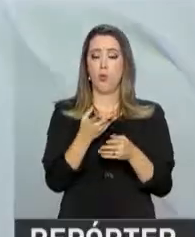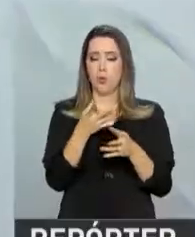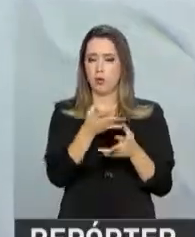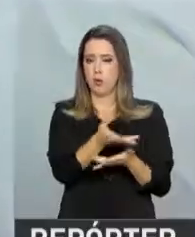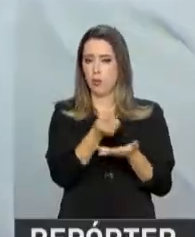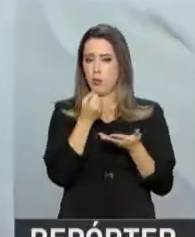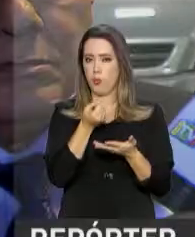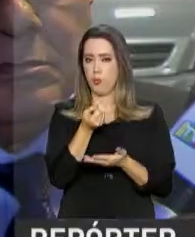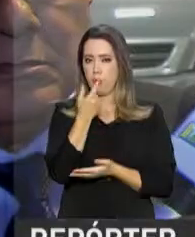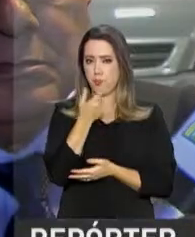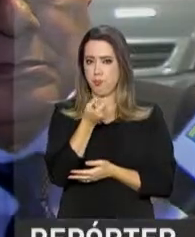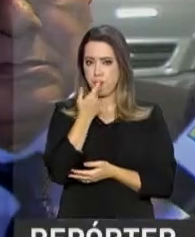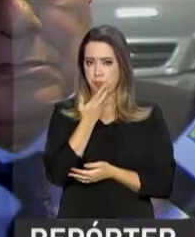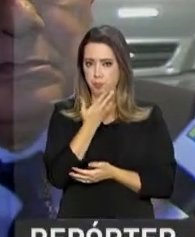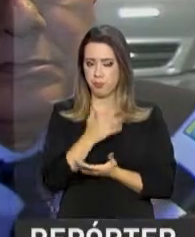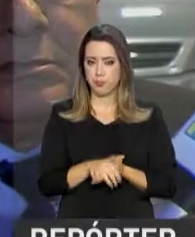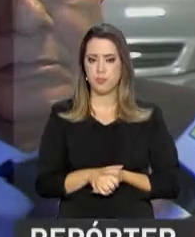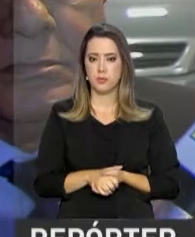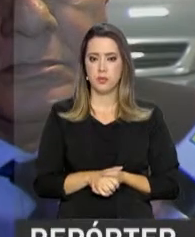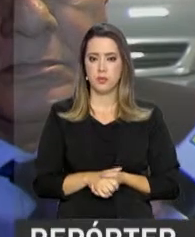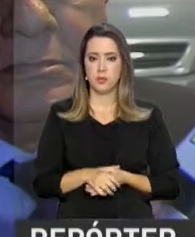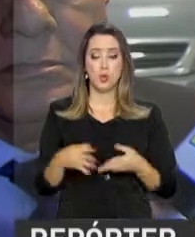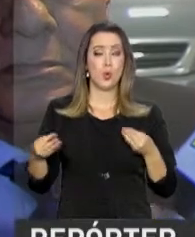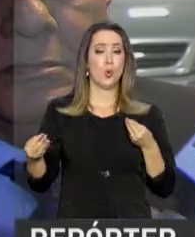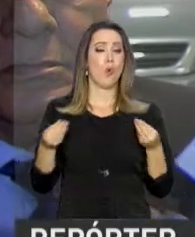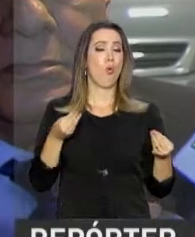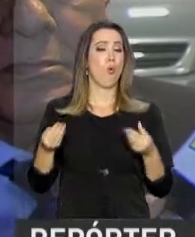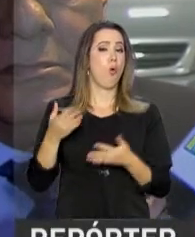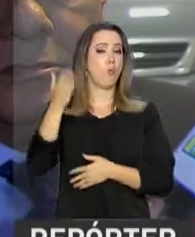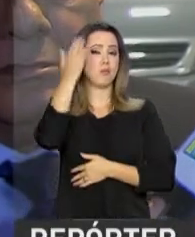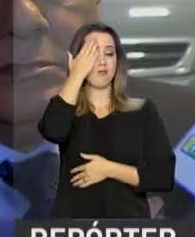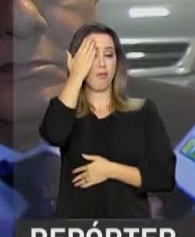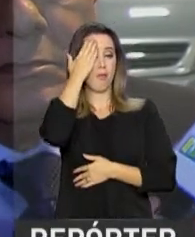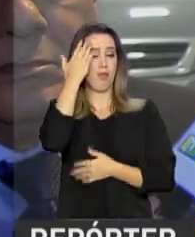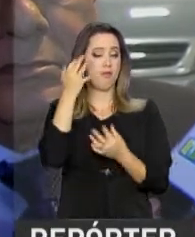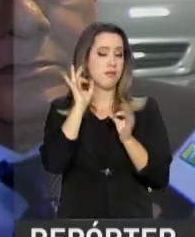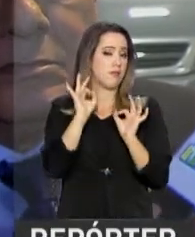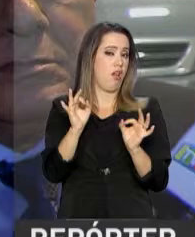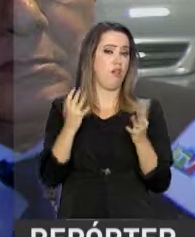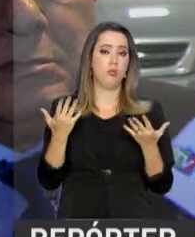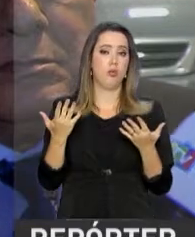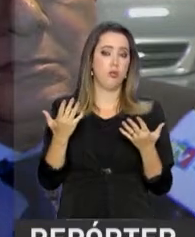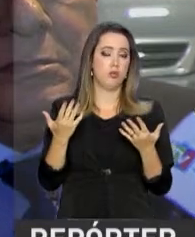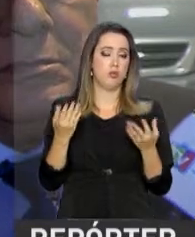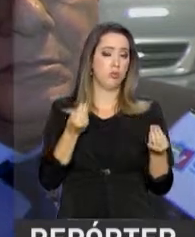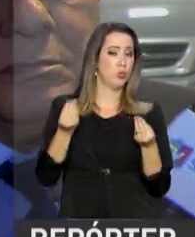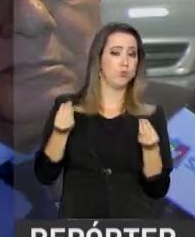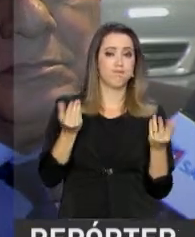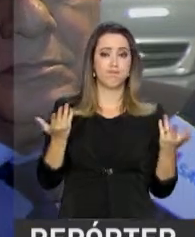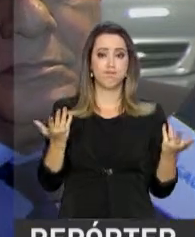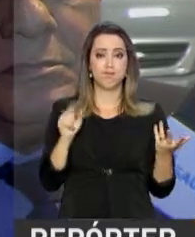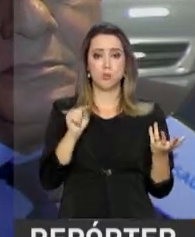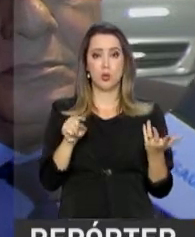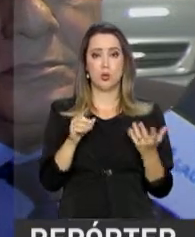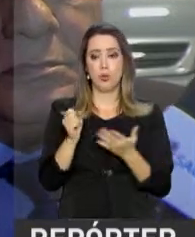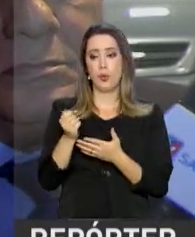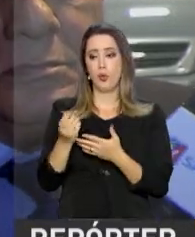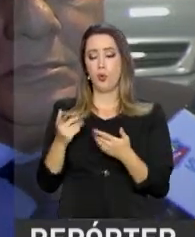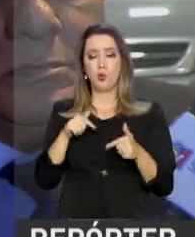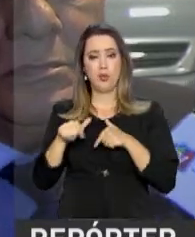do sus nós não tínhamos como avaliar e quantificar a a produção dos farmacêuticos